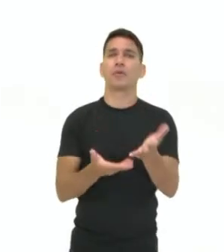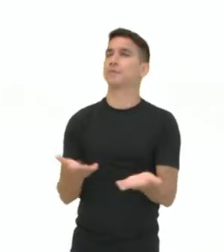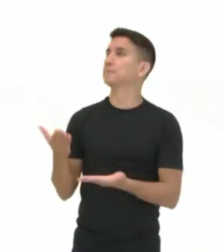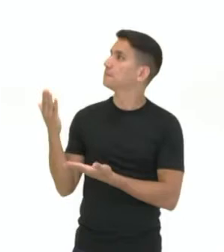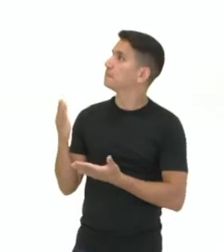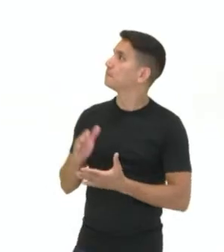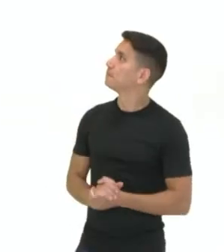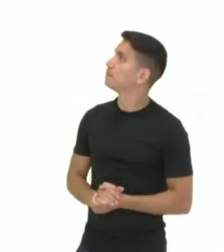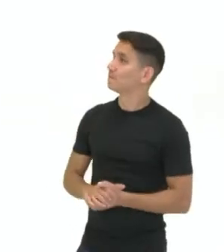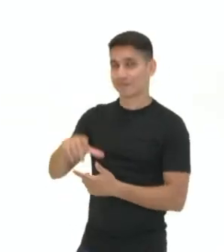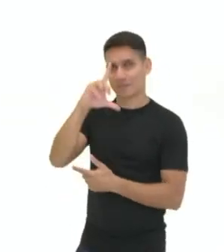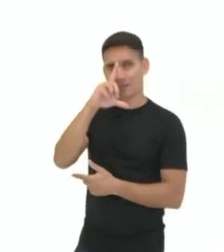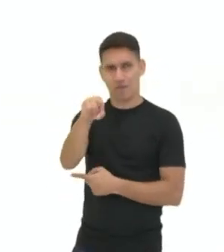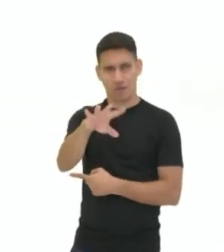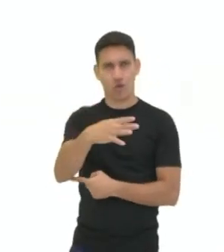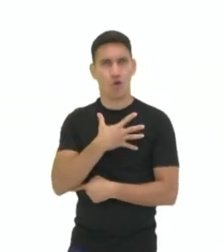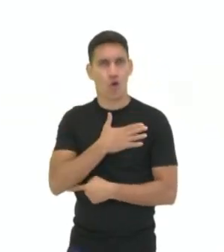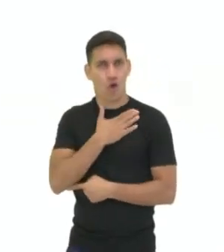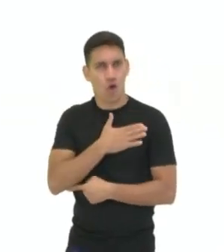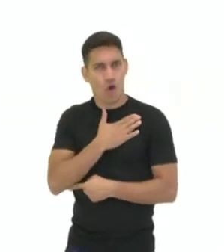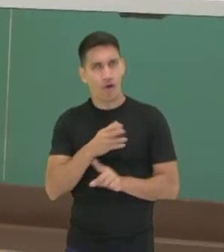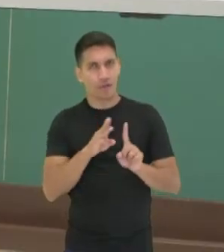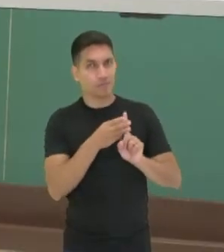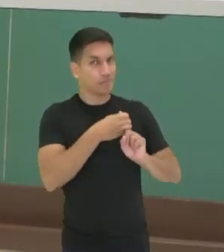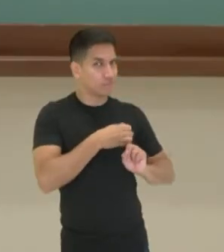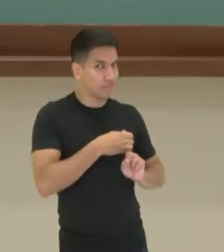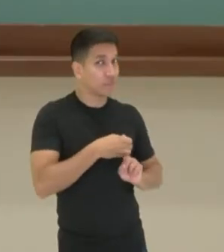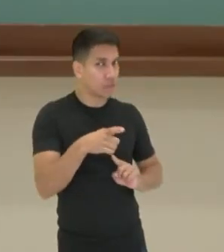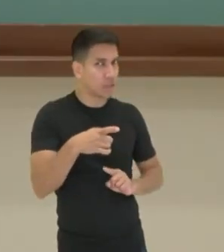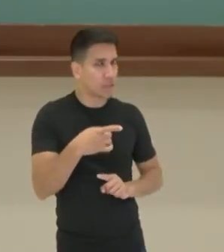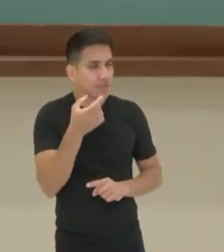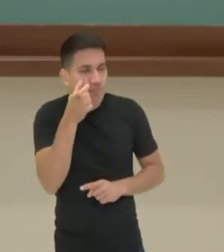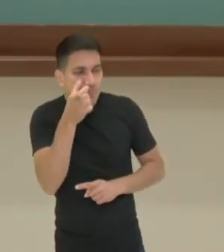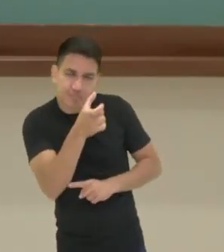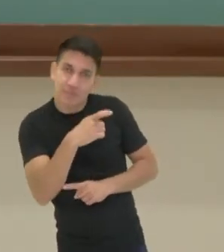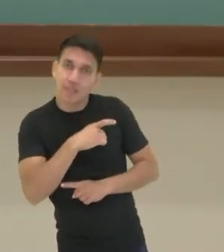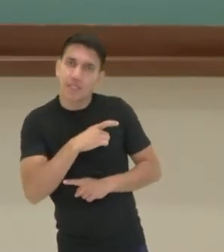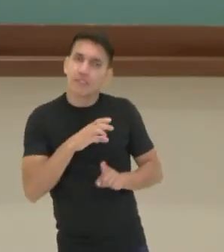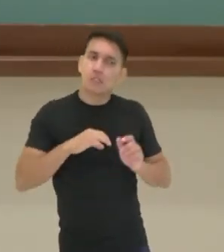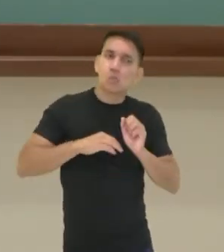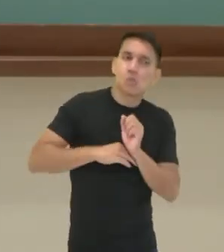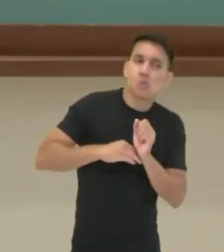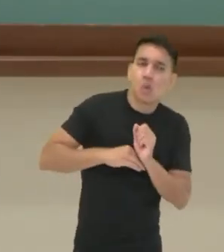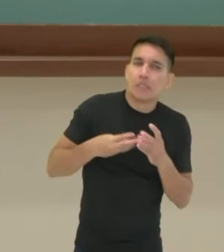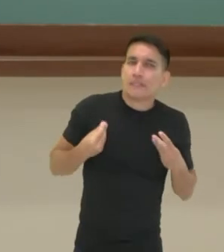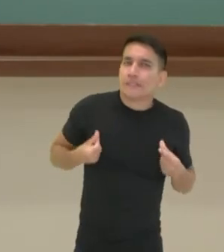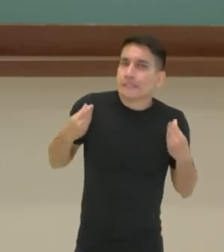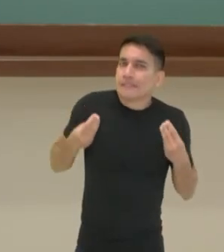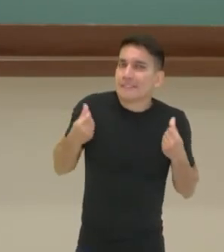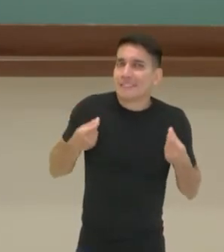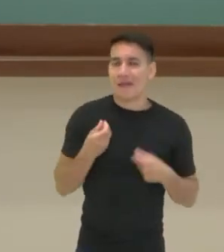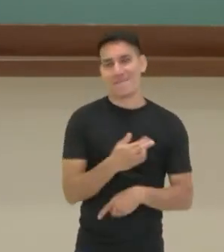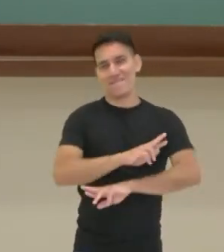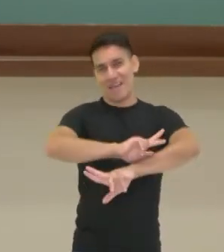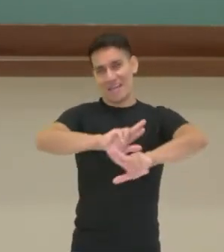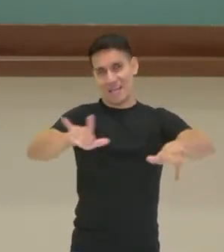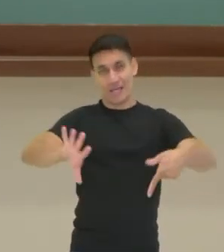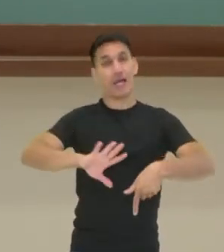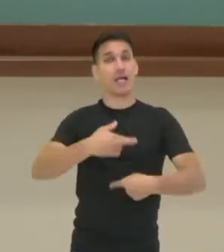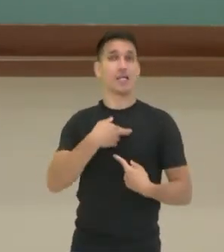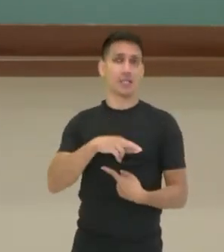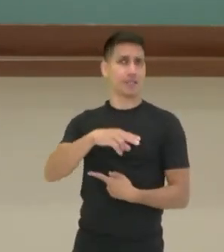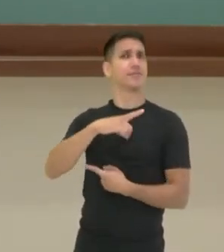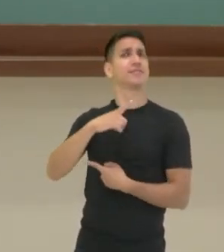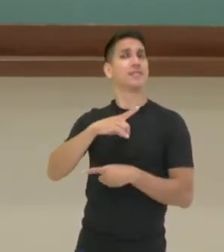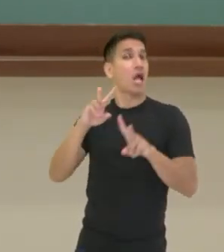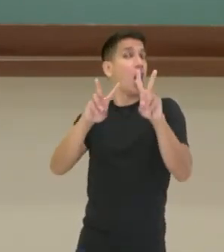Thoth. Você gosta de mistérios? Se interessa por segredos ocultos? Muitas religiões guardam esta